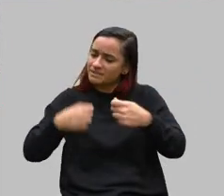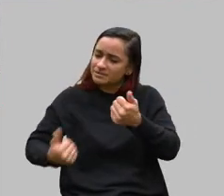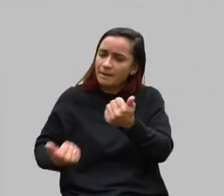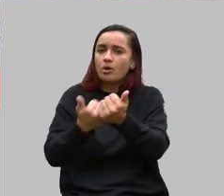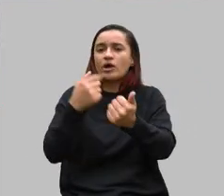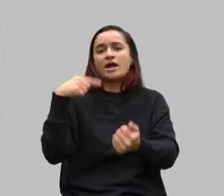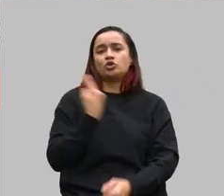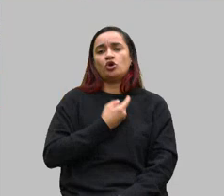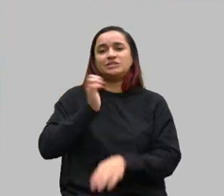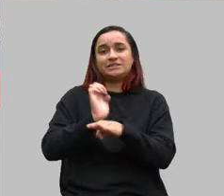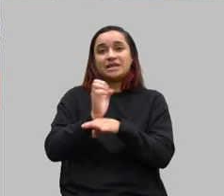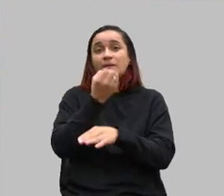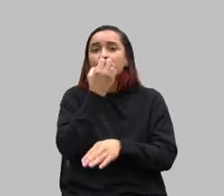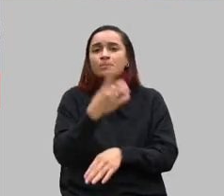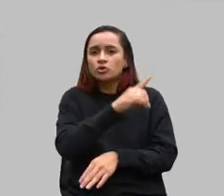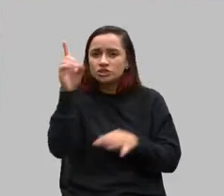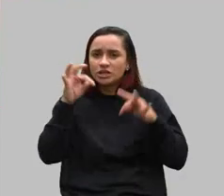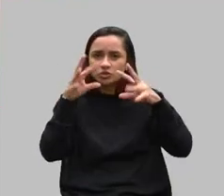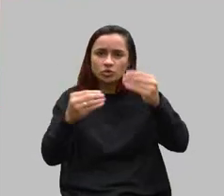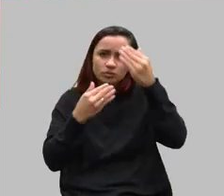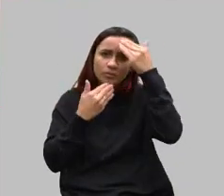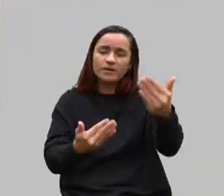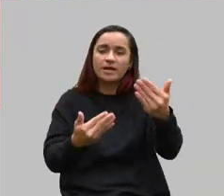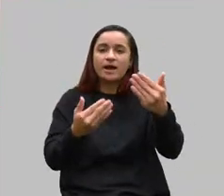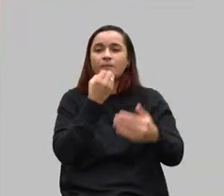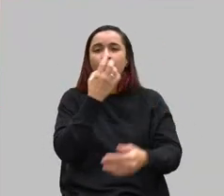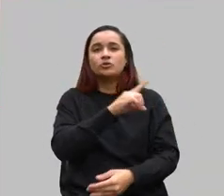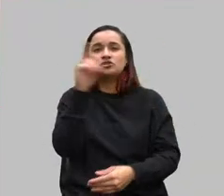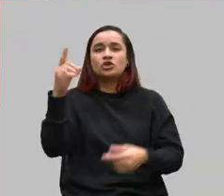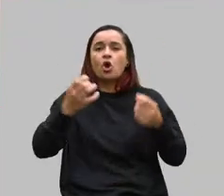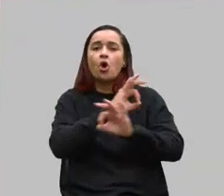todos um bom dia e um ótimo debate para todos vocês